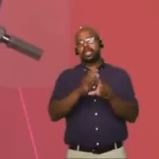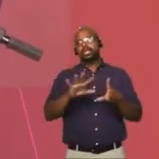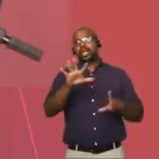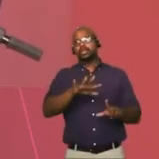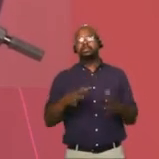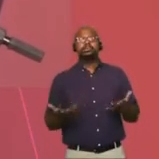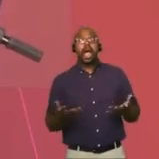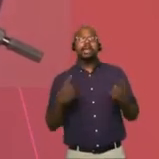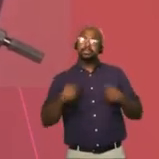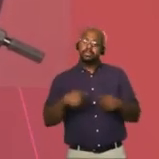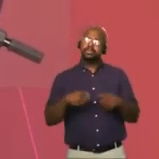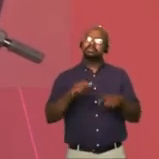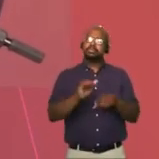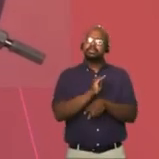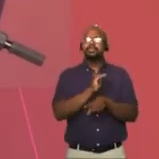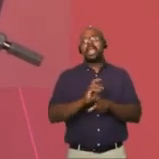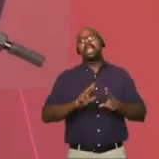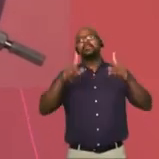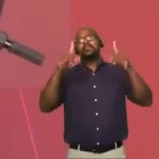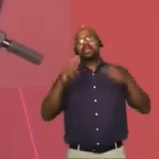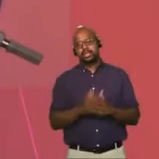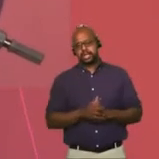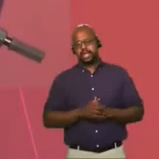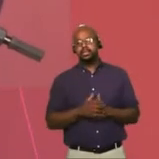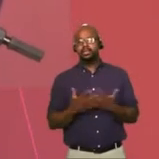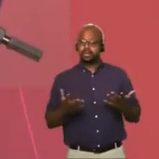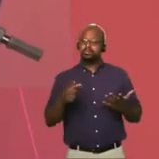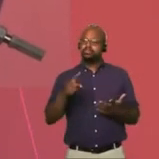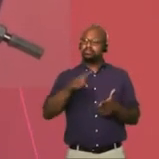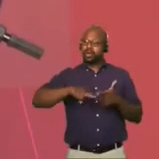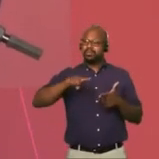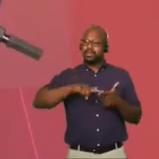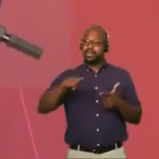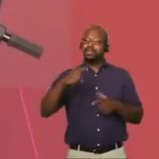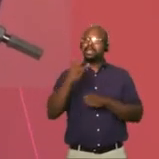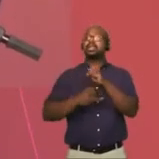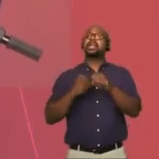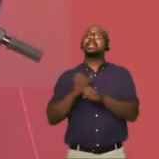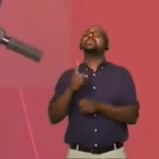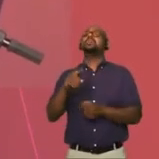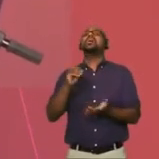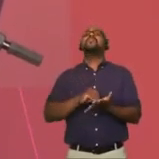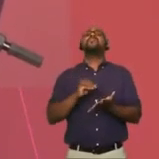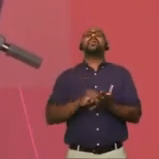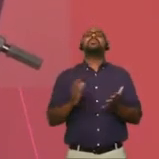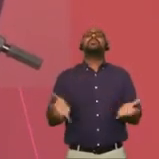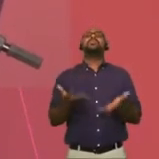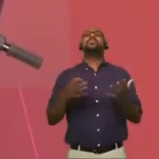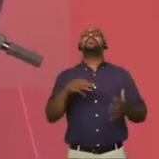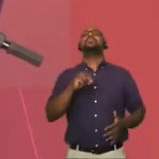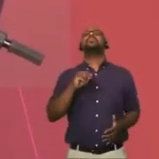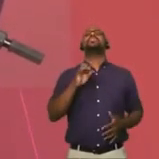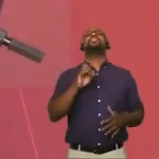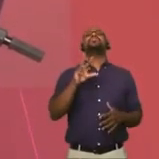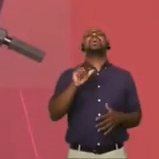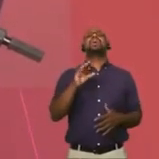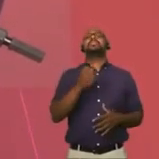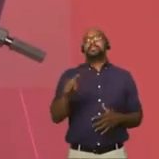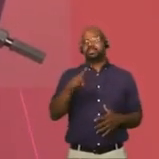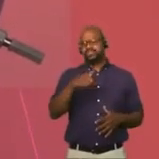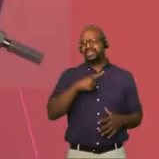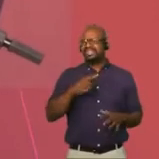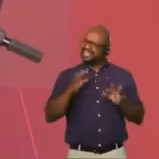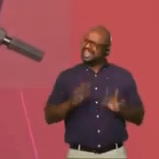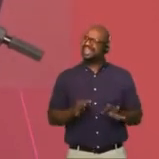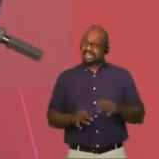mas nós vamos ter que nos Reinventar o grande problema da internet Qual é a falta de motivação eu tenho certeza